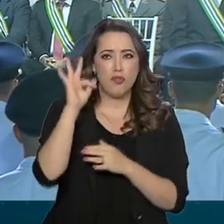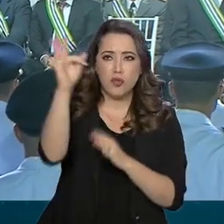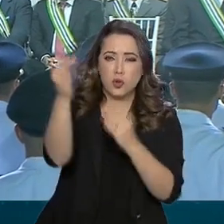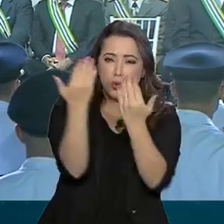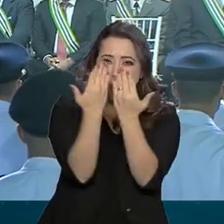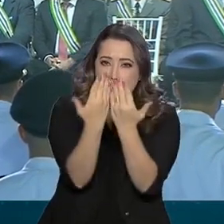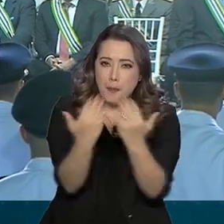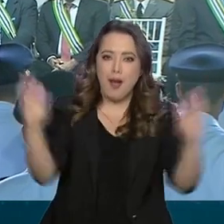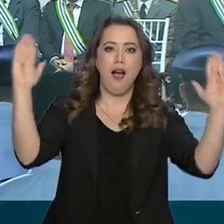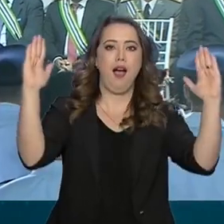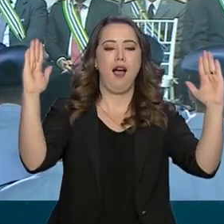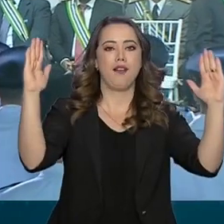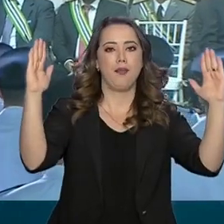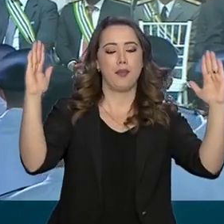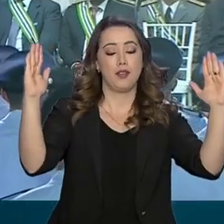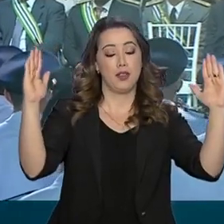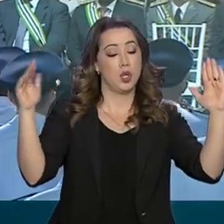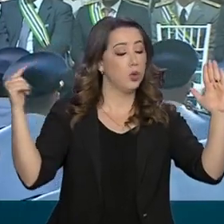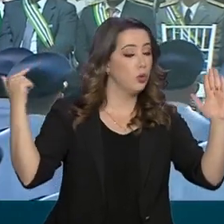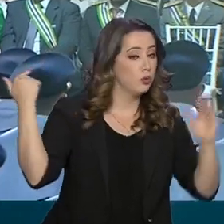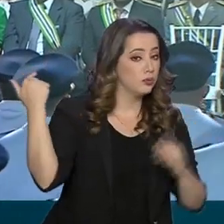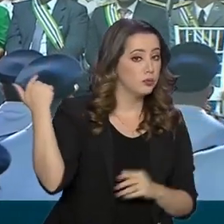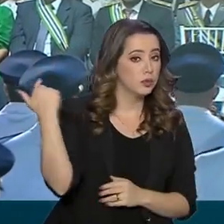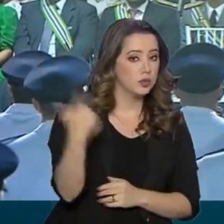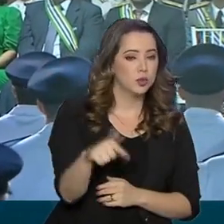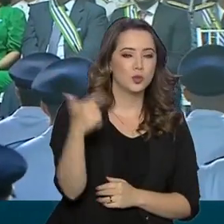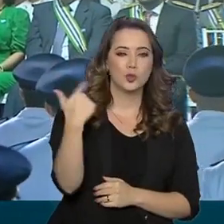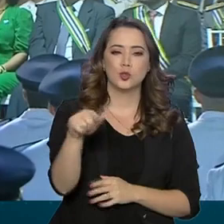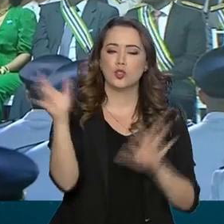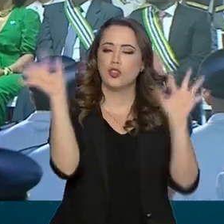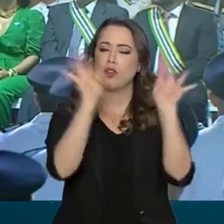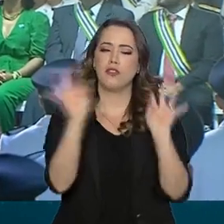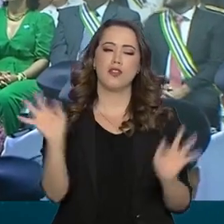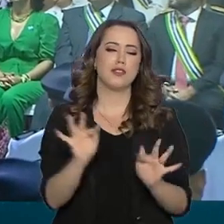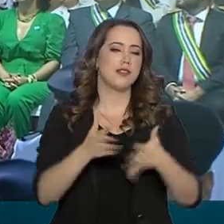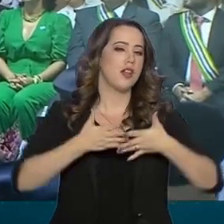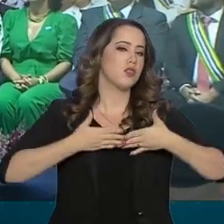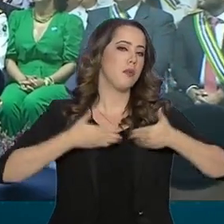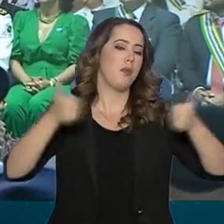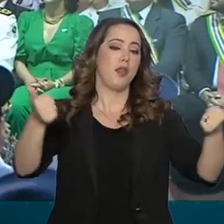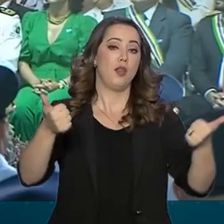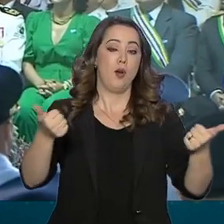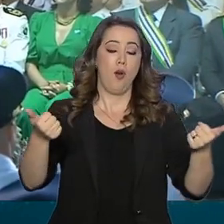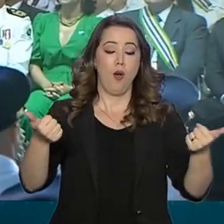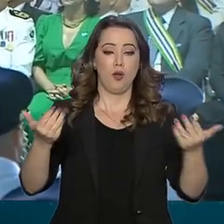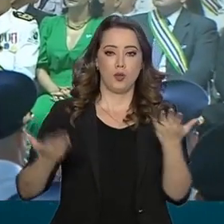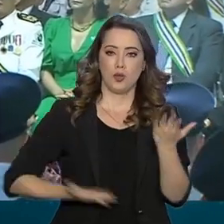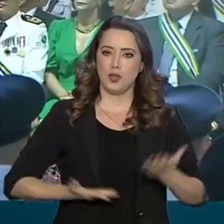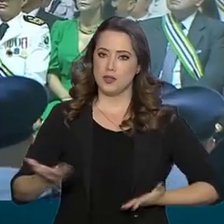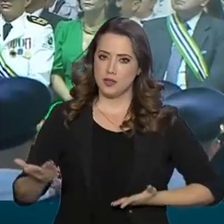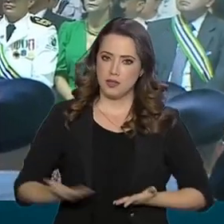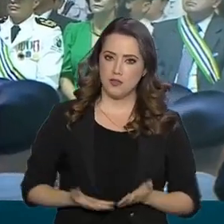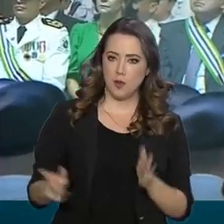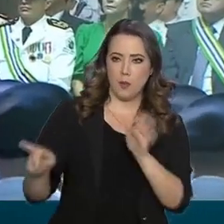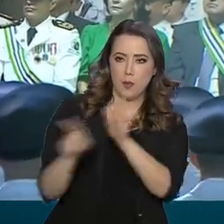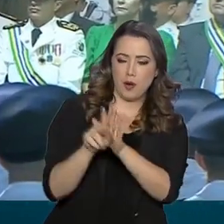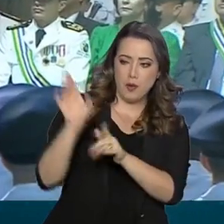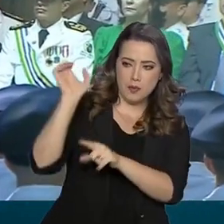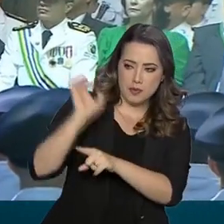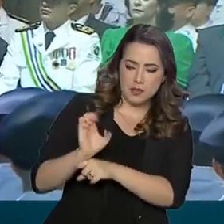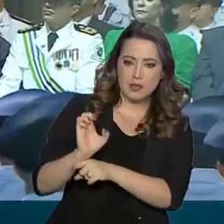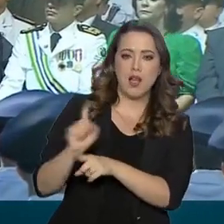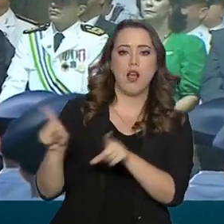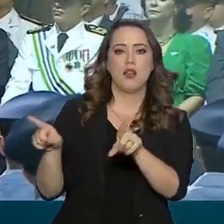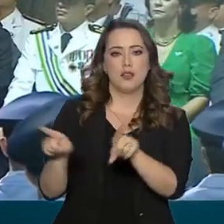vocês. Não existe satisfação melhor do que servir ao seu estado e ao